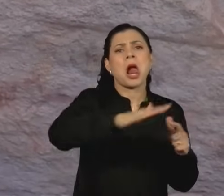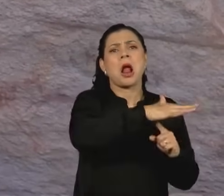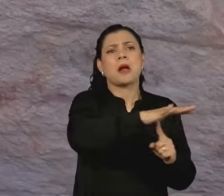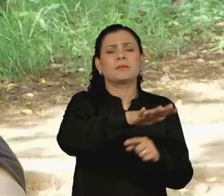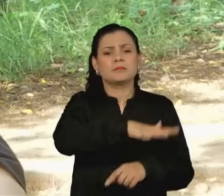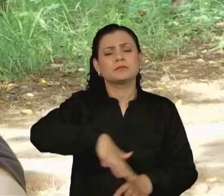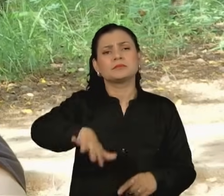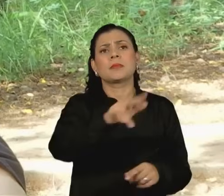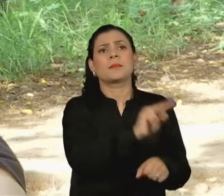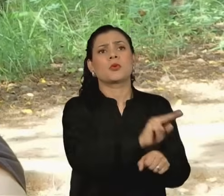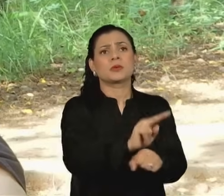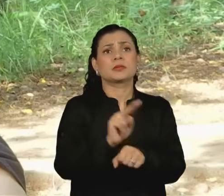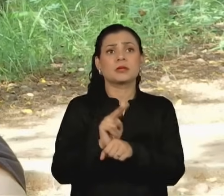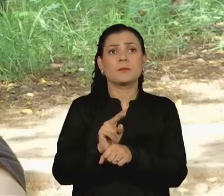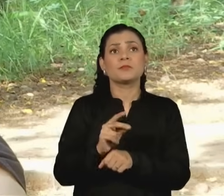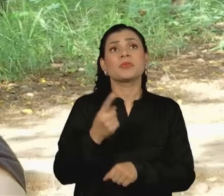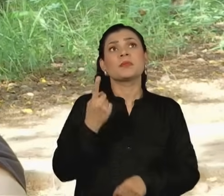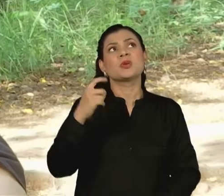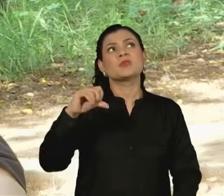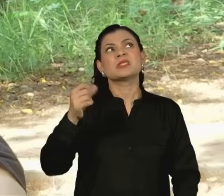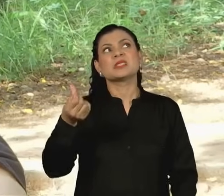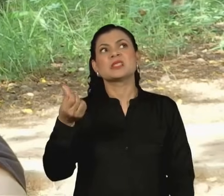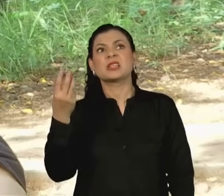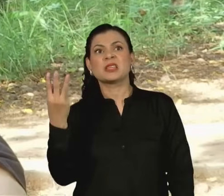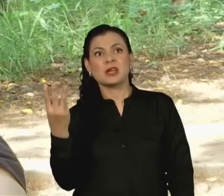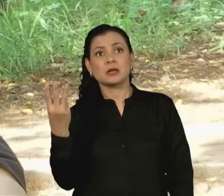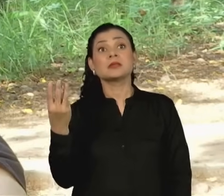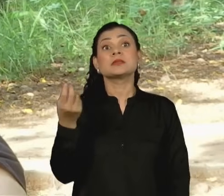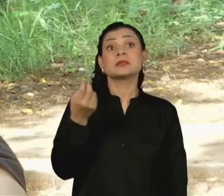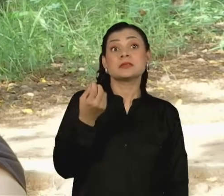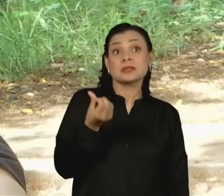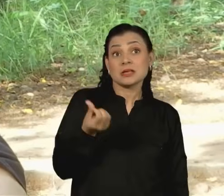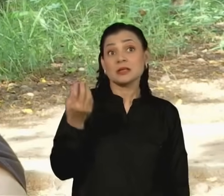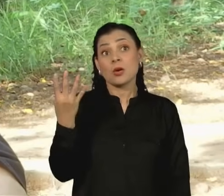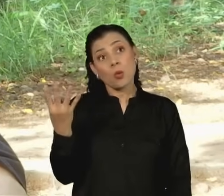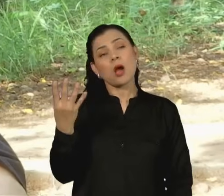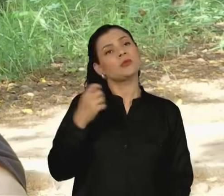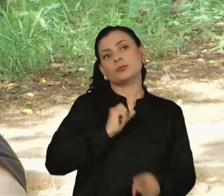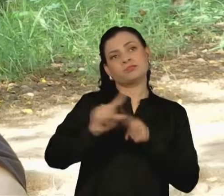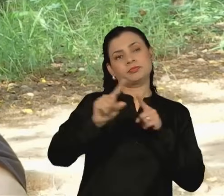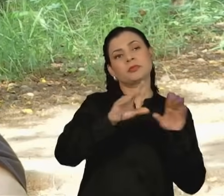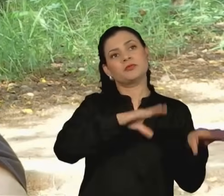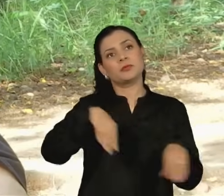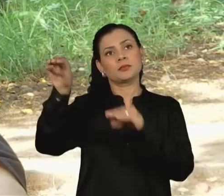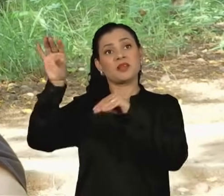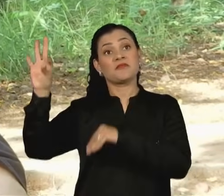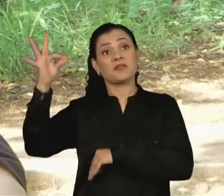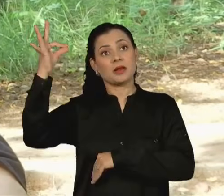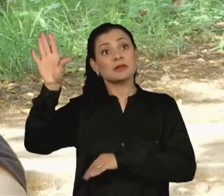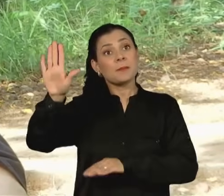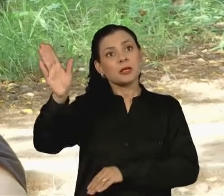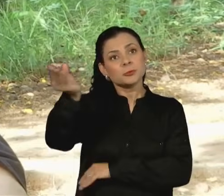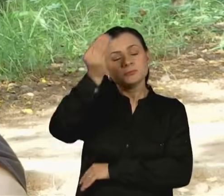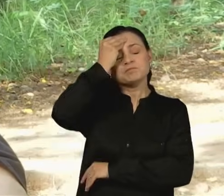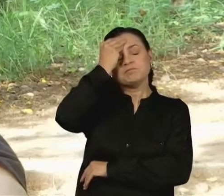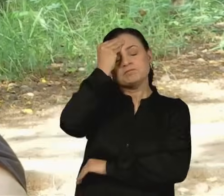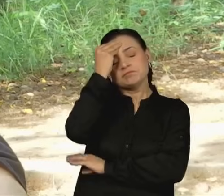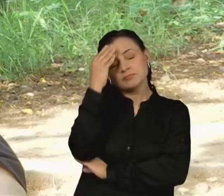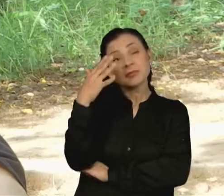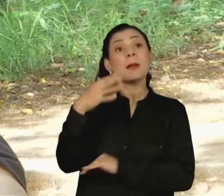foi fim de 63, 64 eu fui embora para a França. Mas aquilo ficou na minha cabeça.